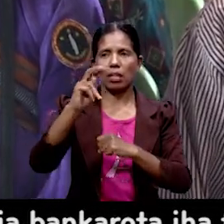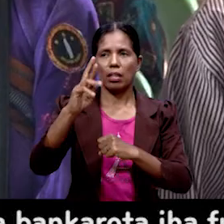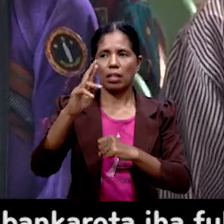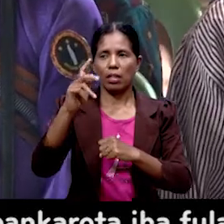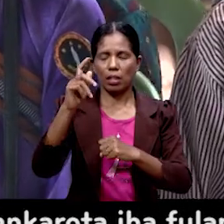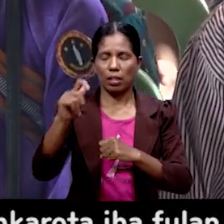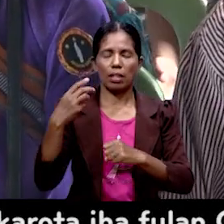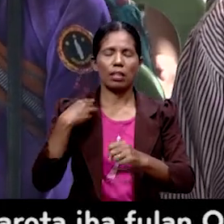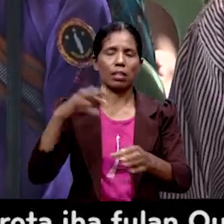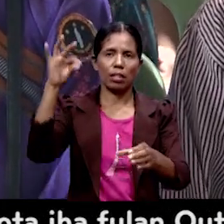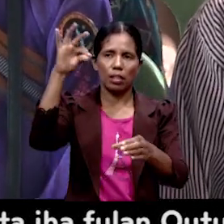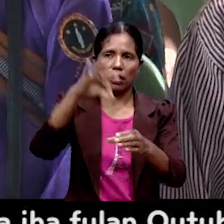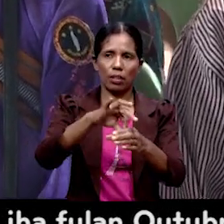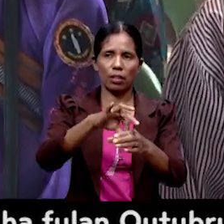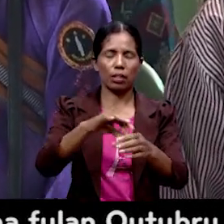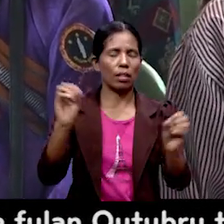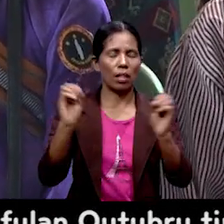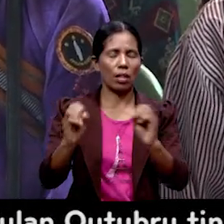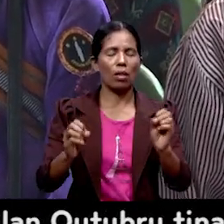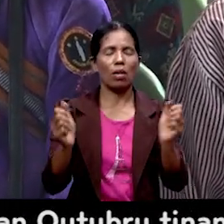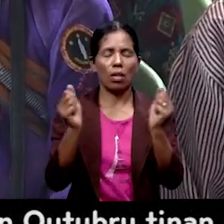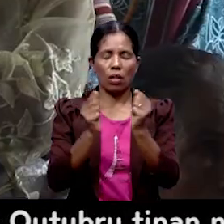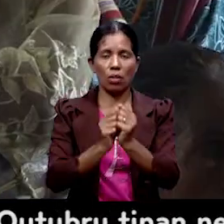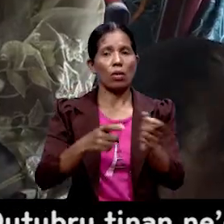inimigo ao prego, lá os alquilas de Musa.